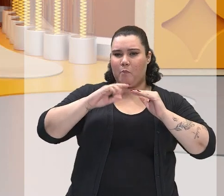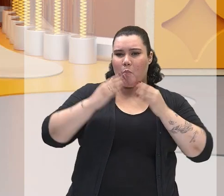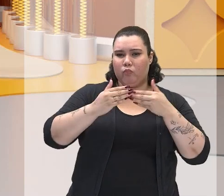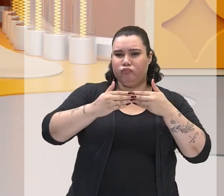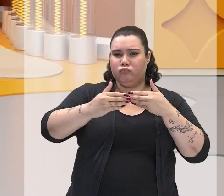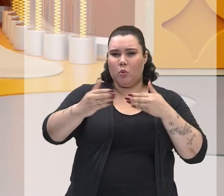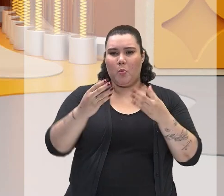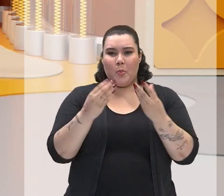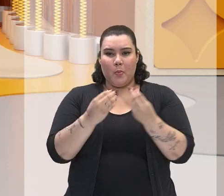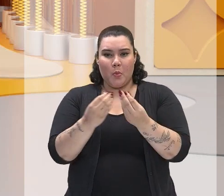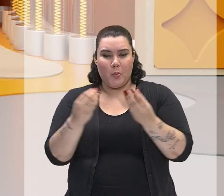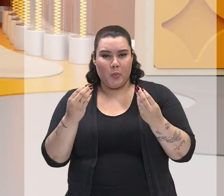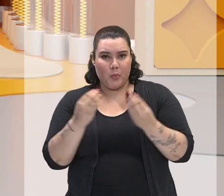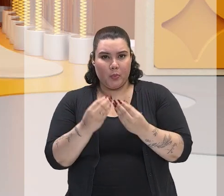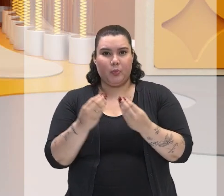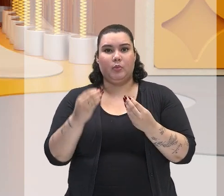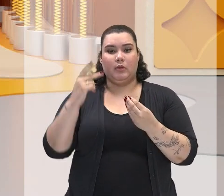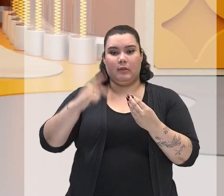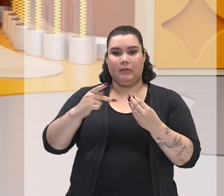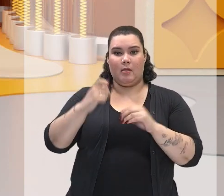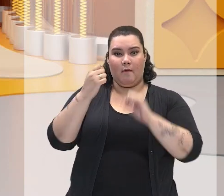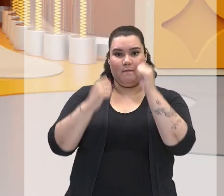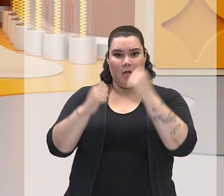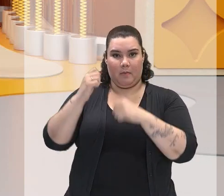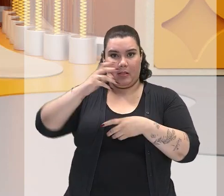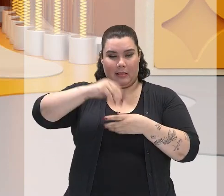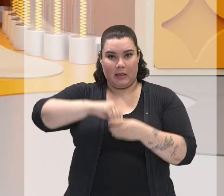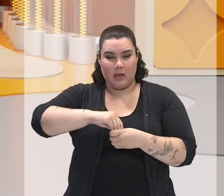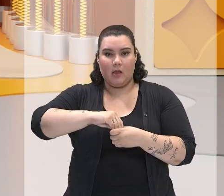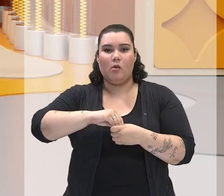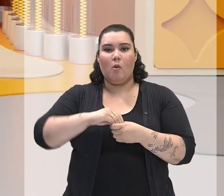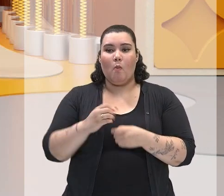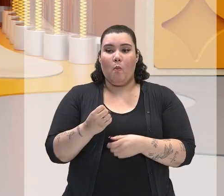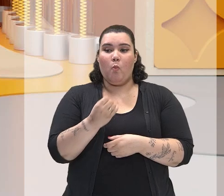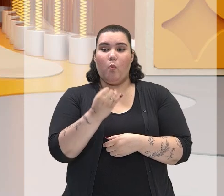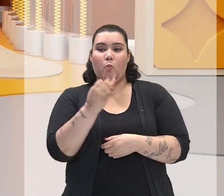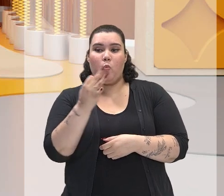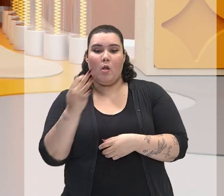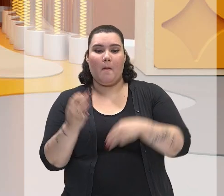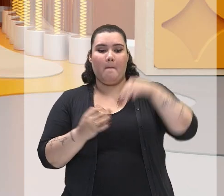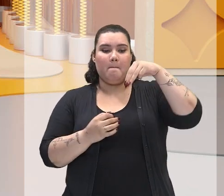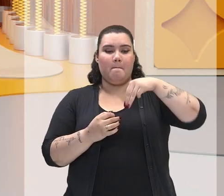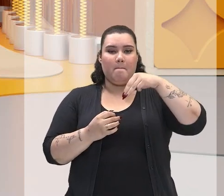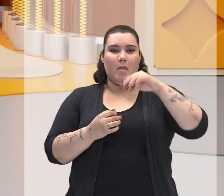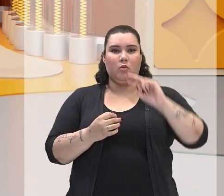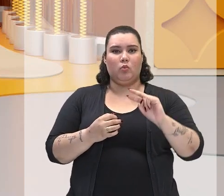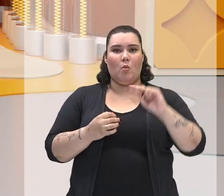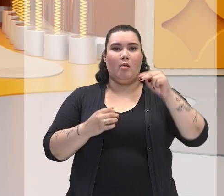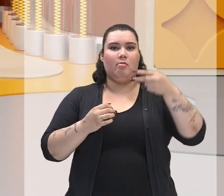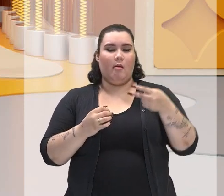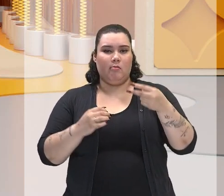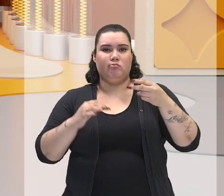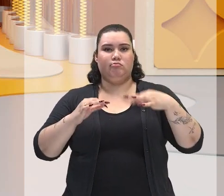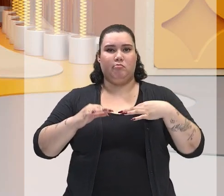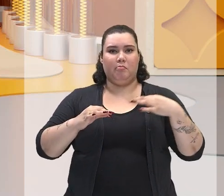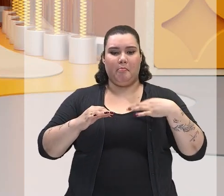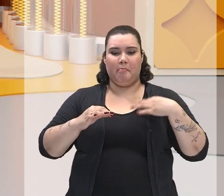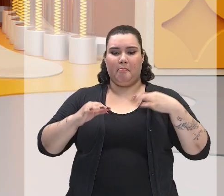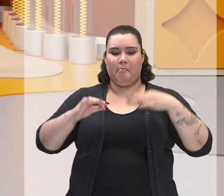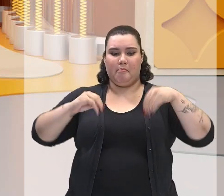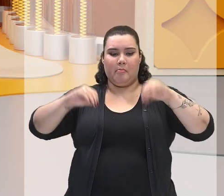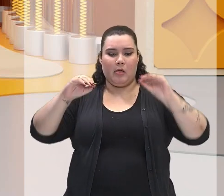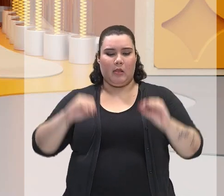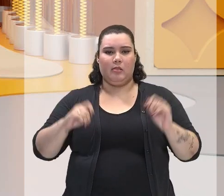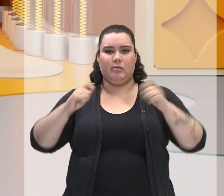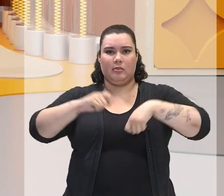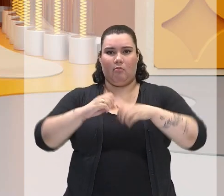lá na continuidade da fábrica, no interior da fábrica. Quantos metros de tecido será que agora seriam produzidos por